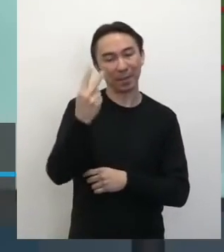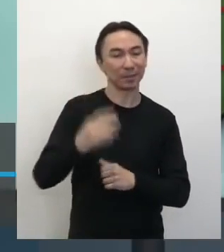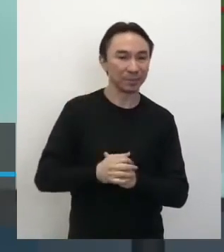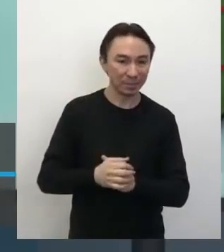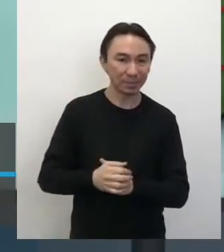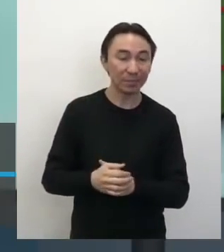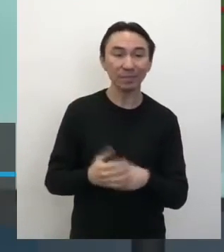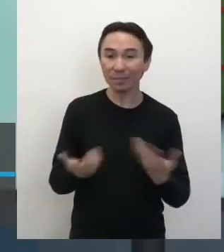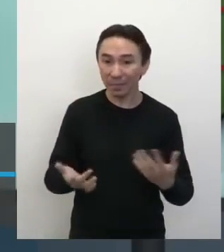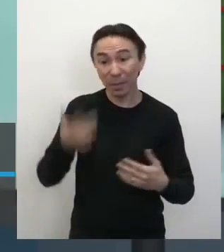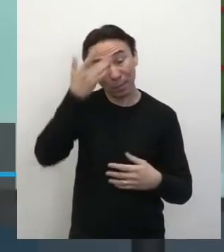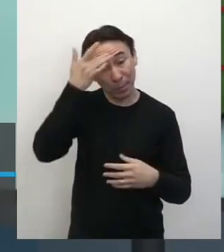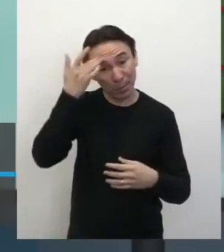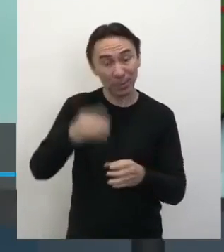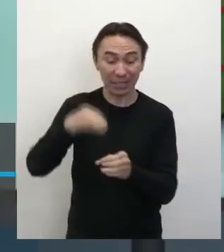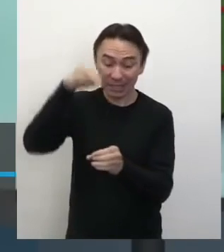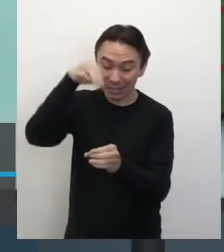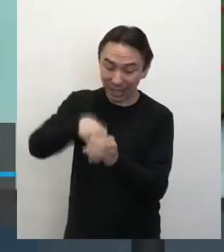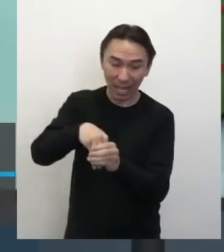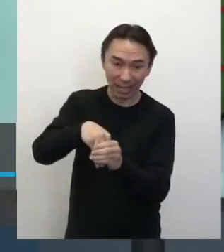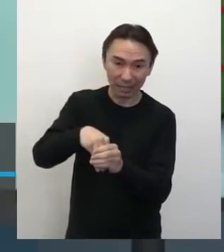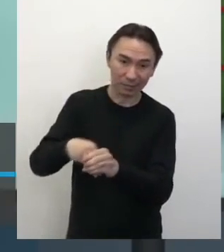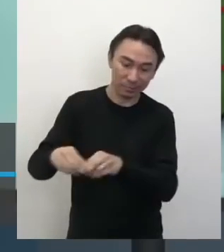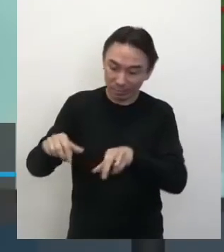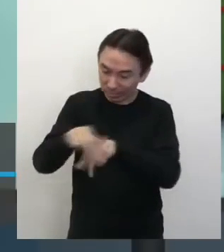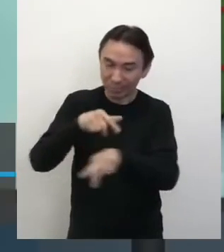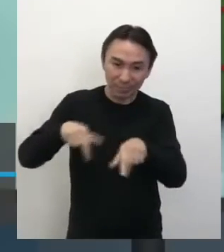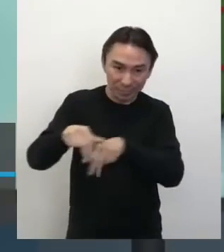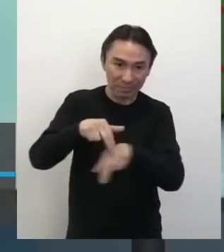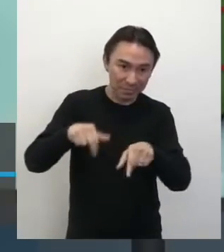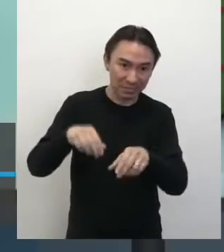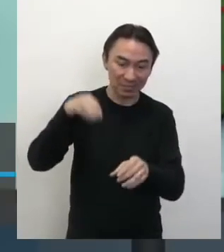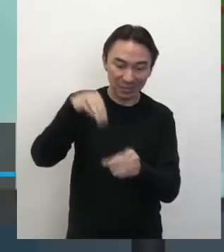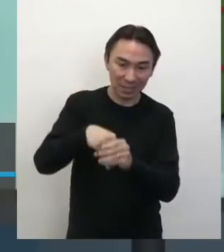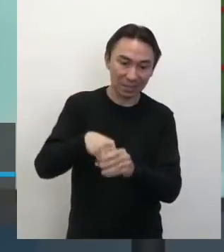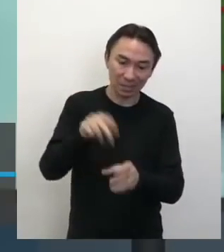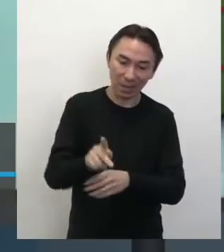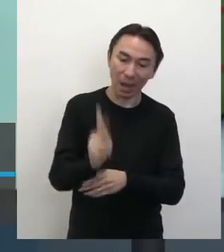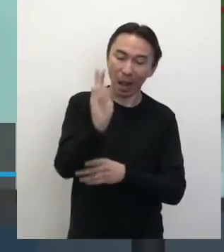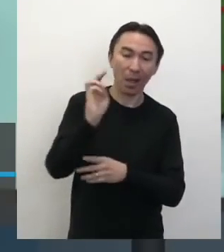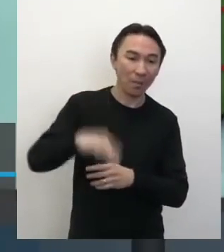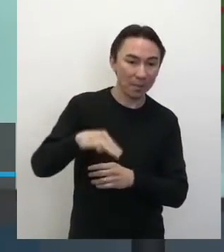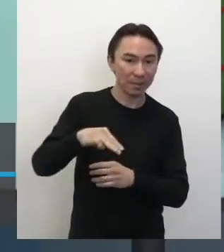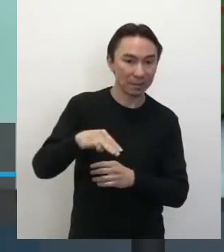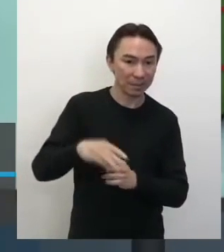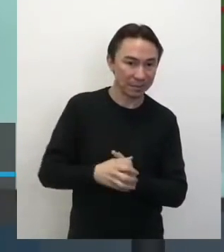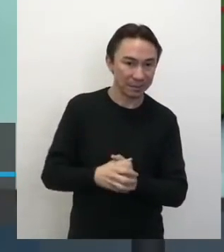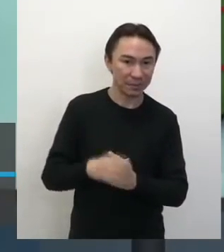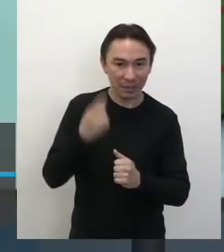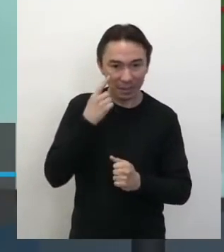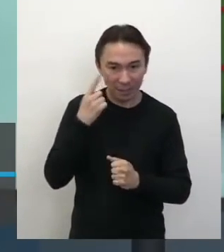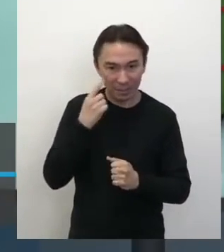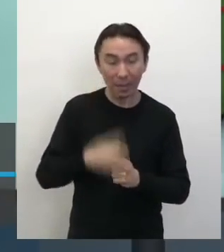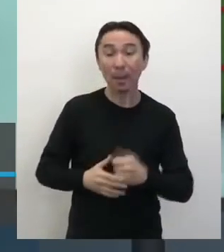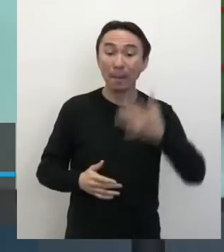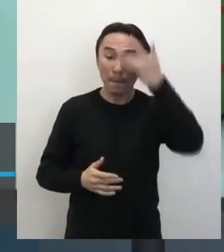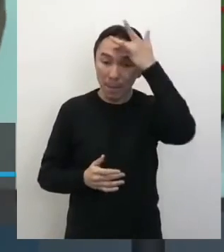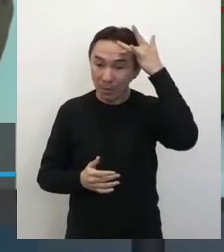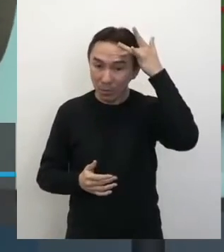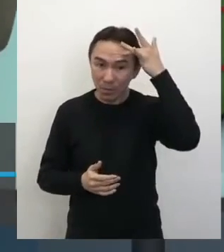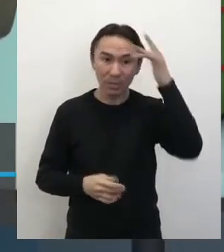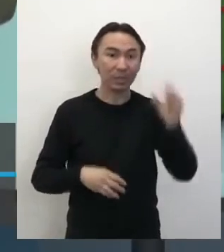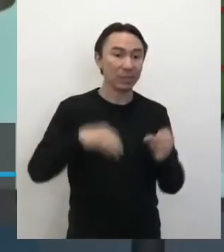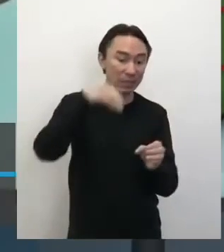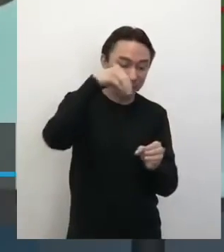a quantidade de habitantes dentro de uma unidade de quilômetro quadrado, ou seja, ele calcula para a gente quantas pessoas cabem dentro